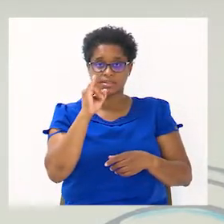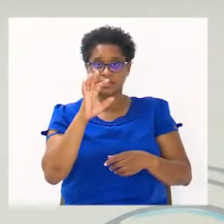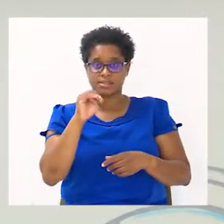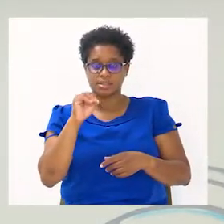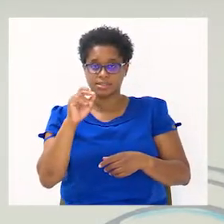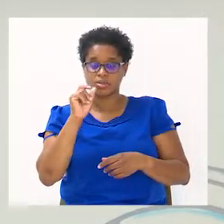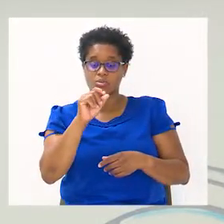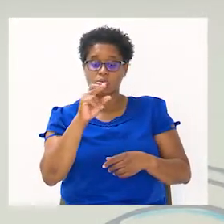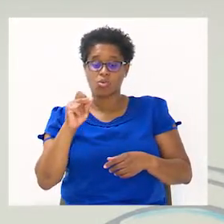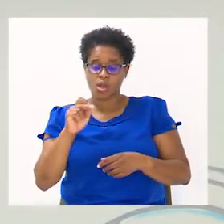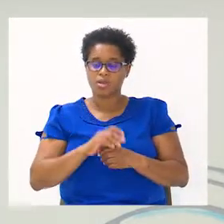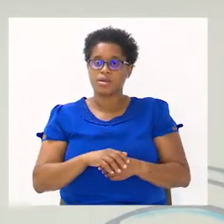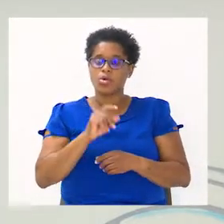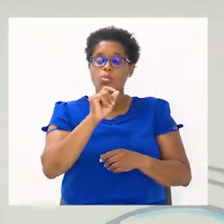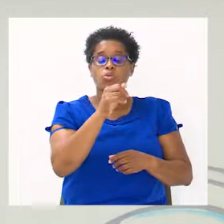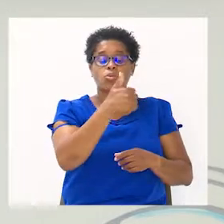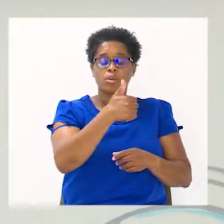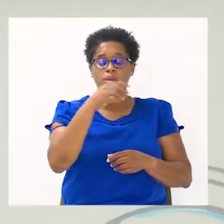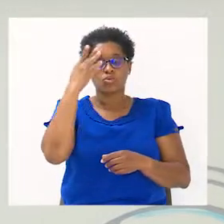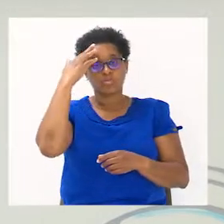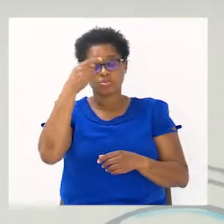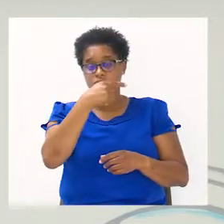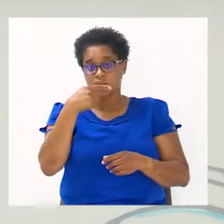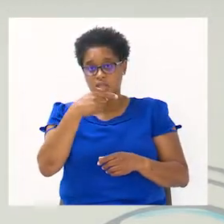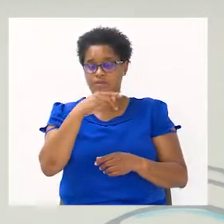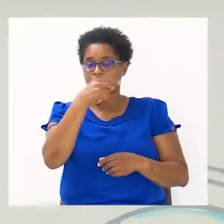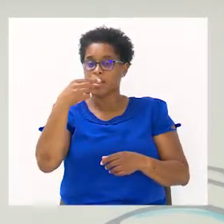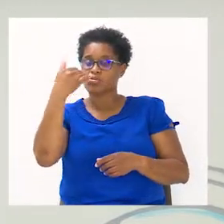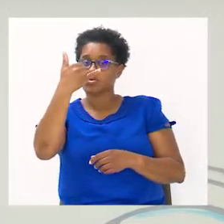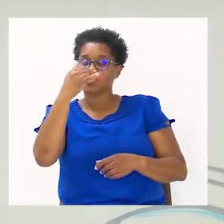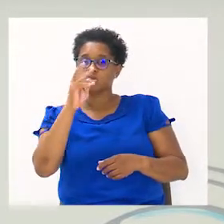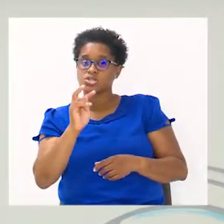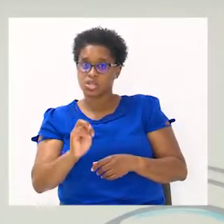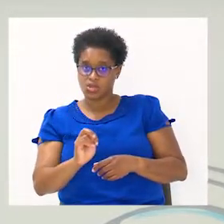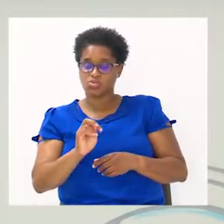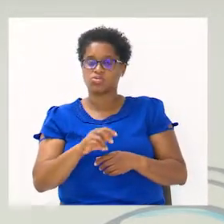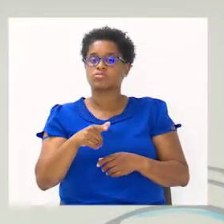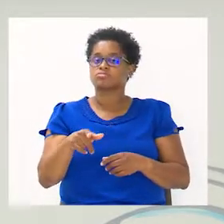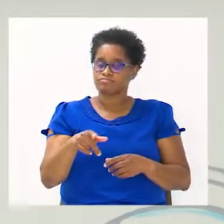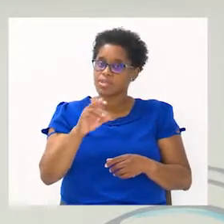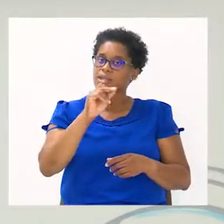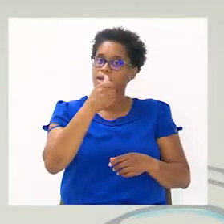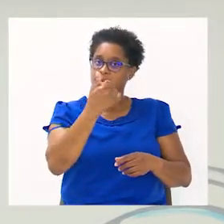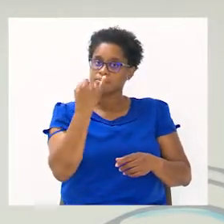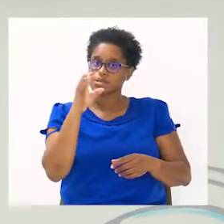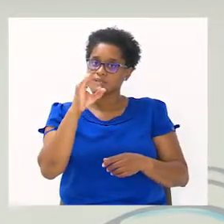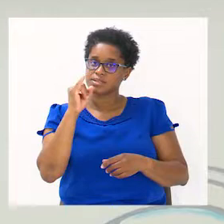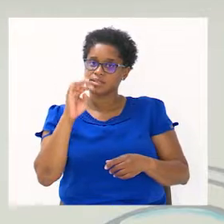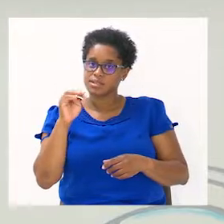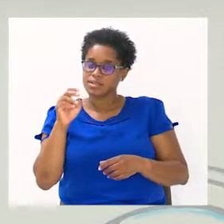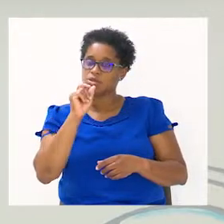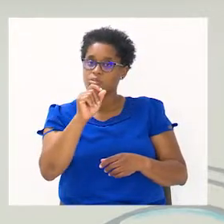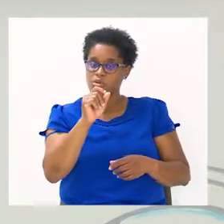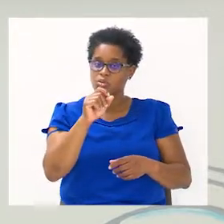B corresponde a um número negativo, menos 2/3, ou seja, menos 2/3 é a abscissa do ponto B.